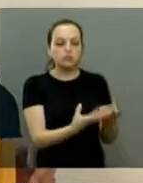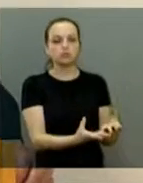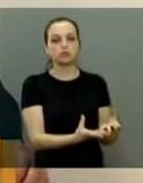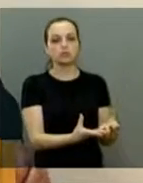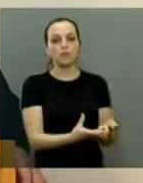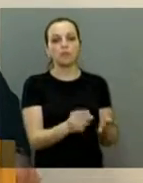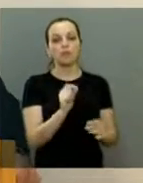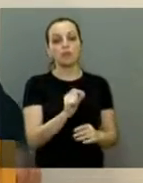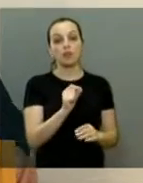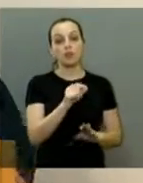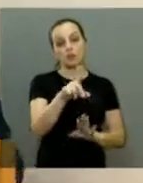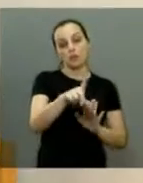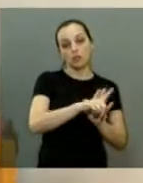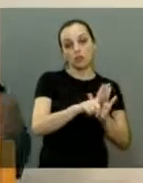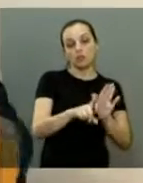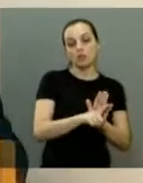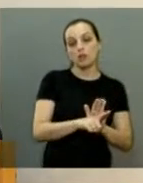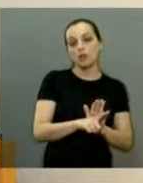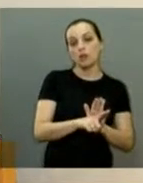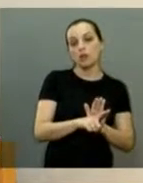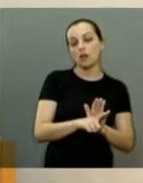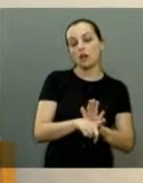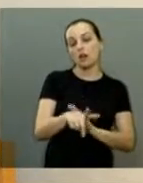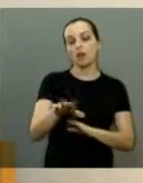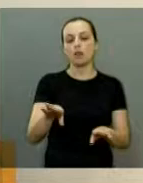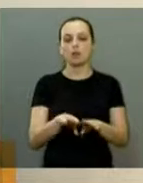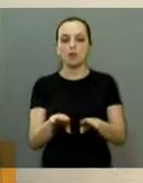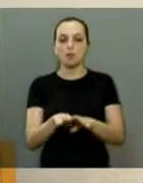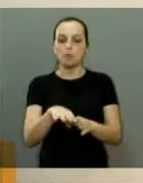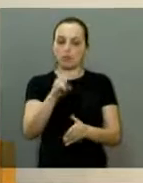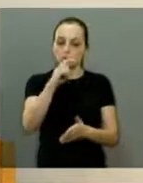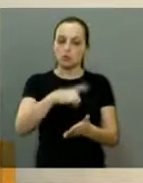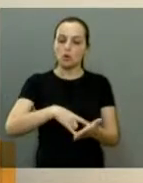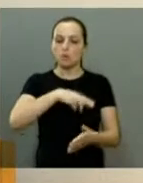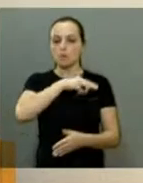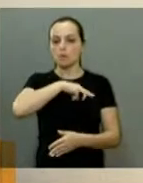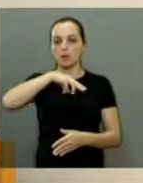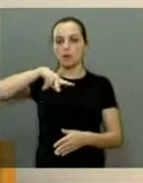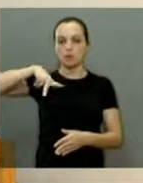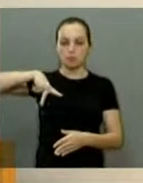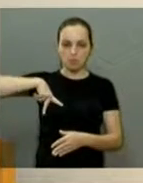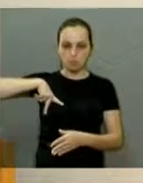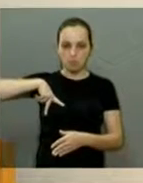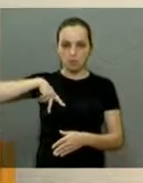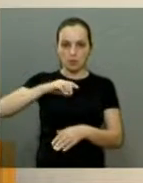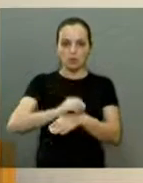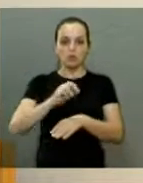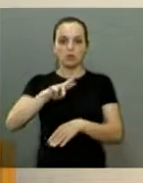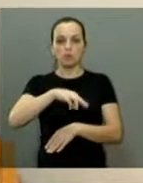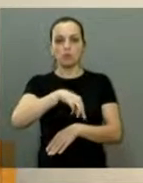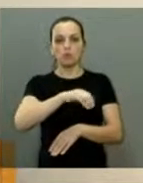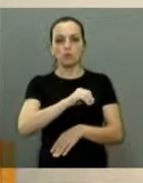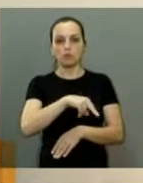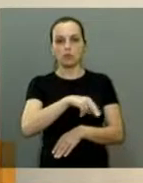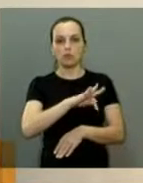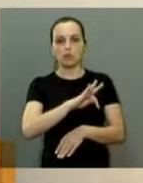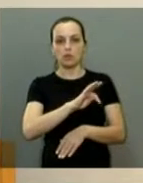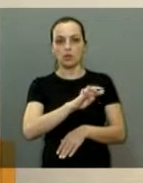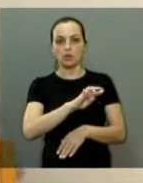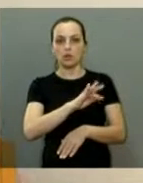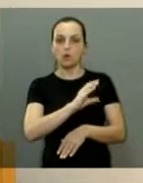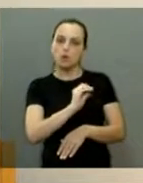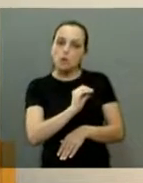além dessa lei vindo para essa casa está também fazendo um documento para o ministério público o promotor monteiro pra que ele possa